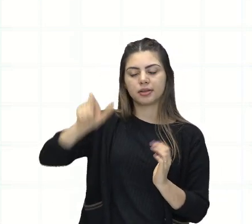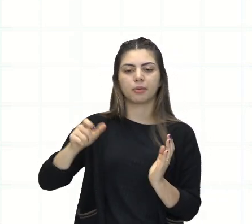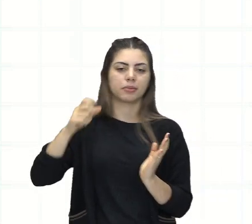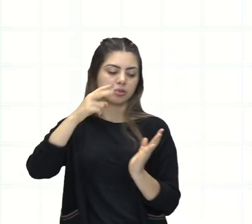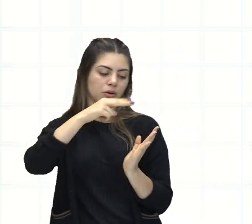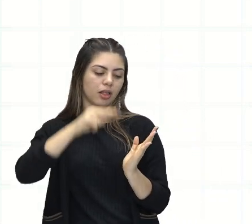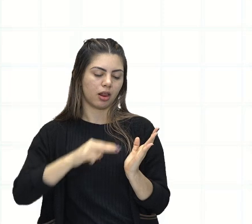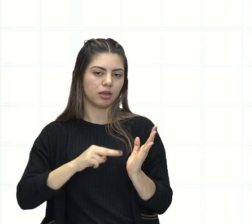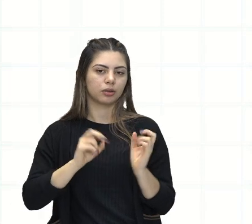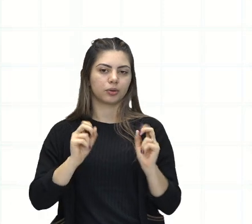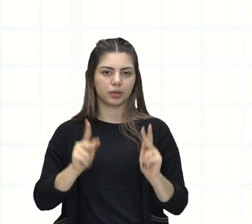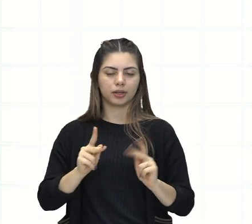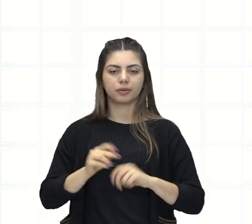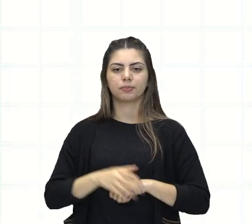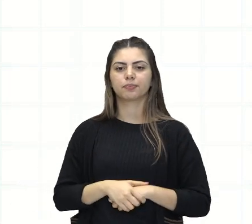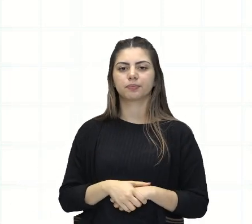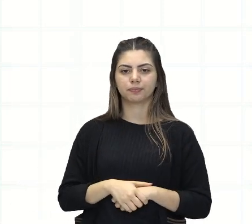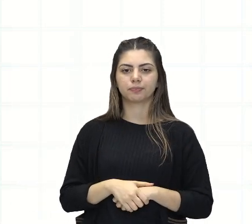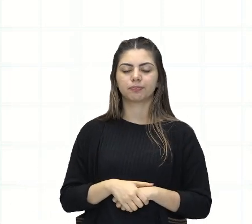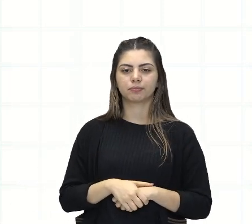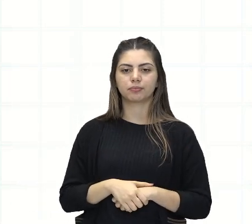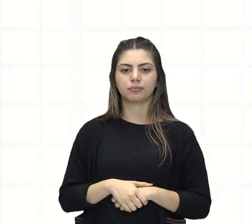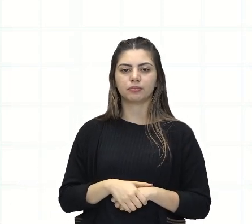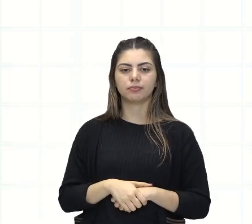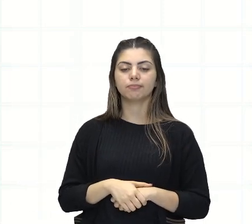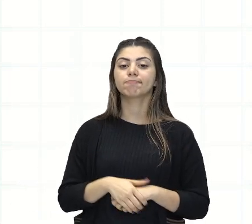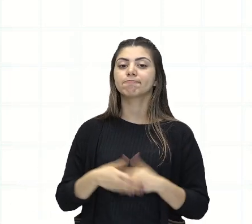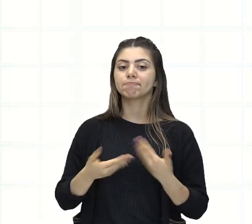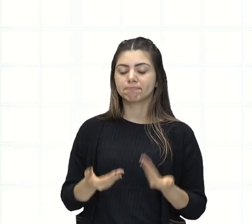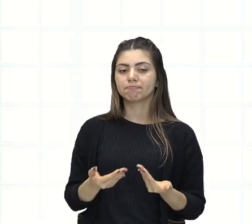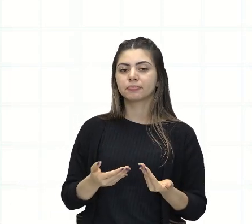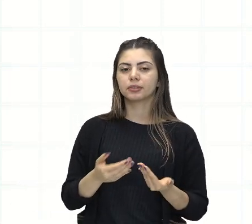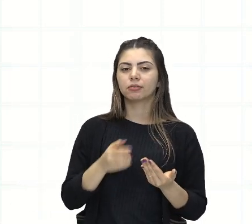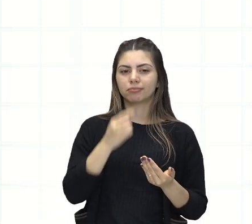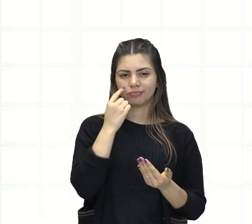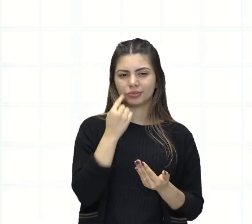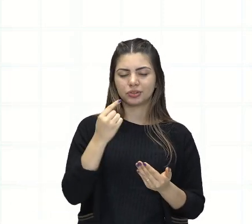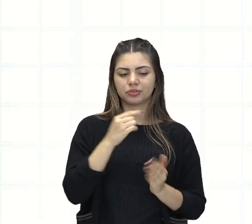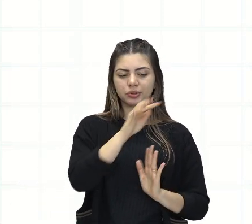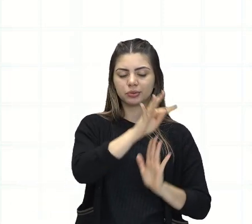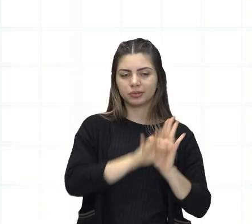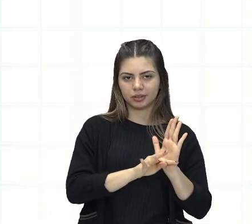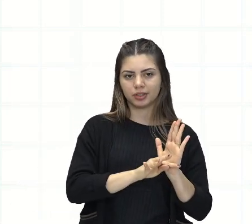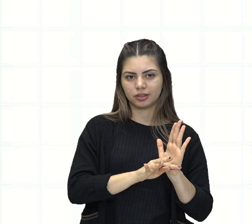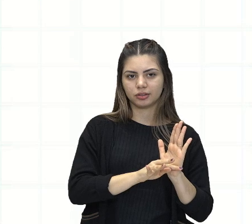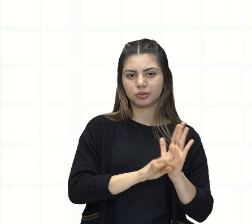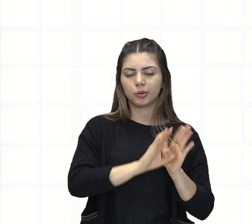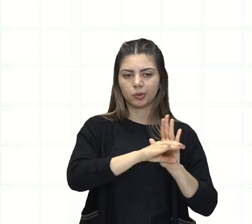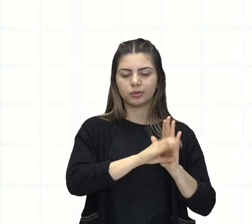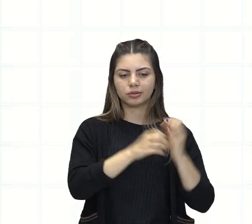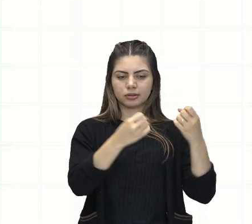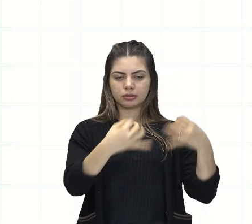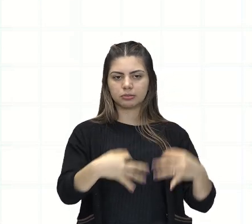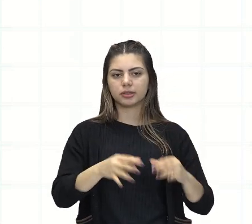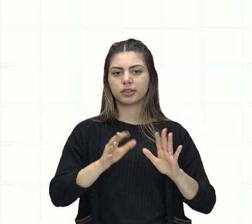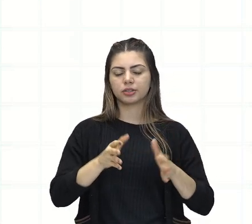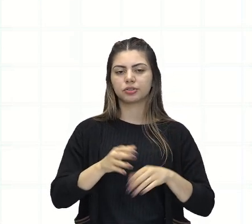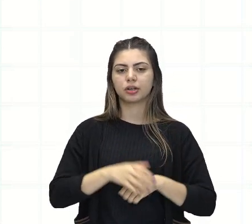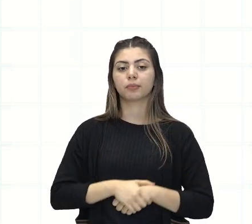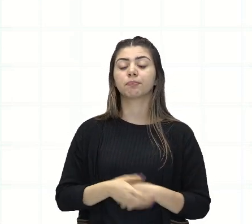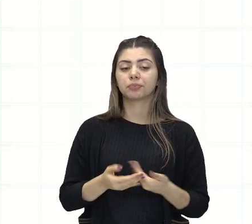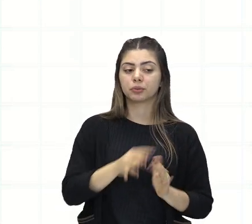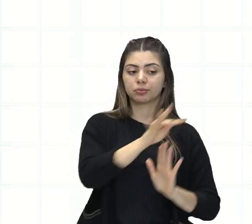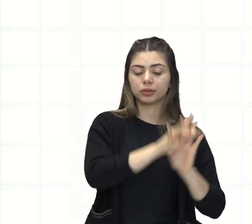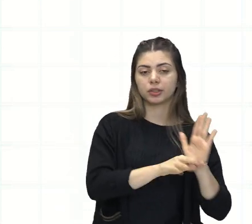leitor. Certinho, turma? Então, conforme o conceito do texto 1 que nós acabamos de ver, tanto o texto